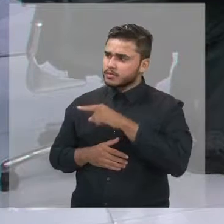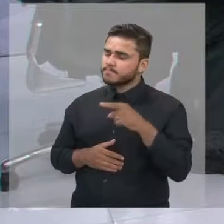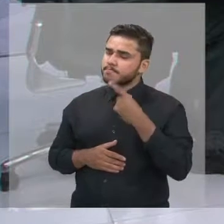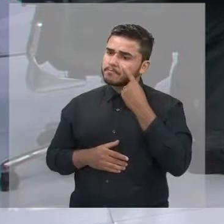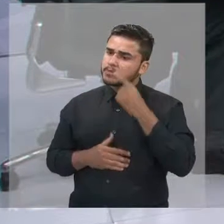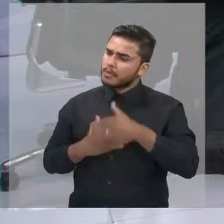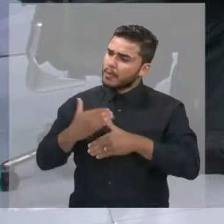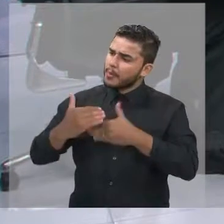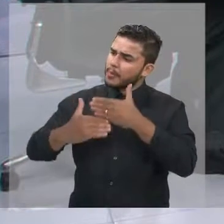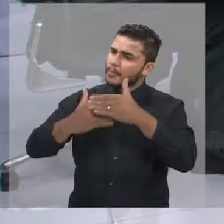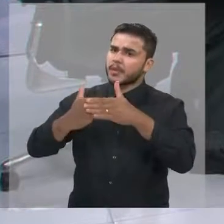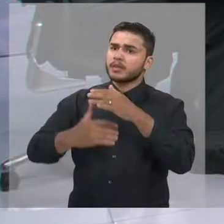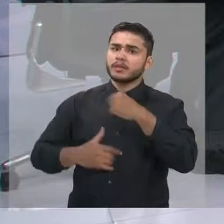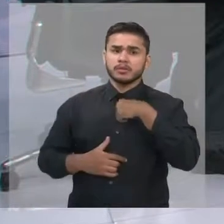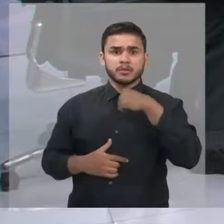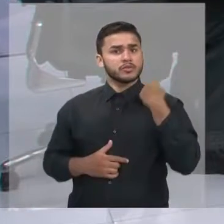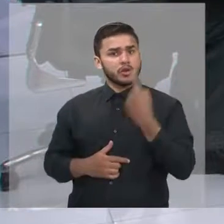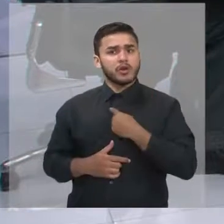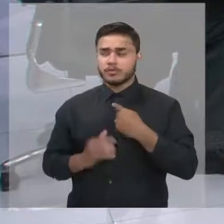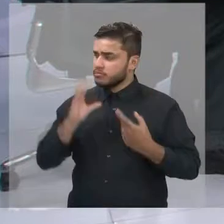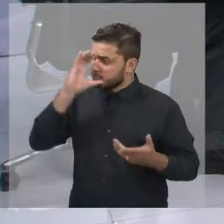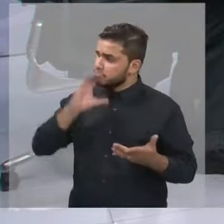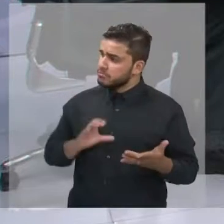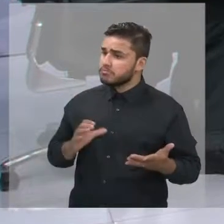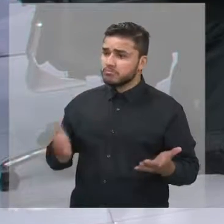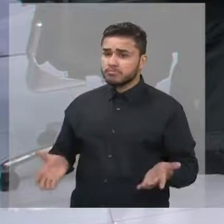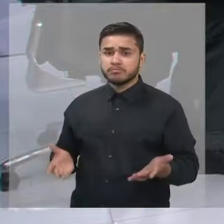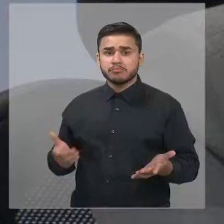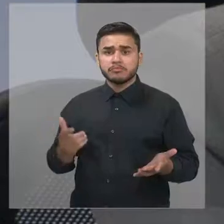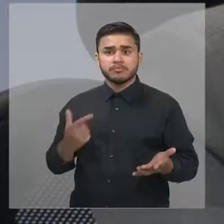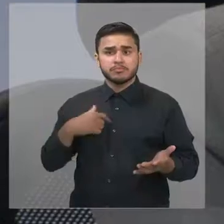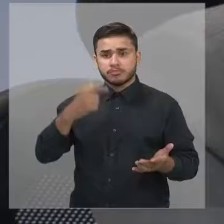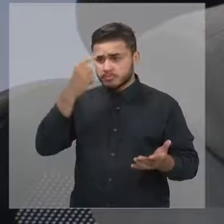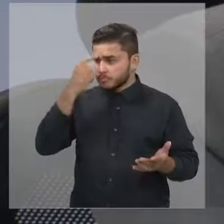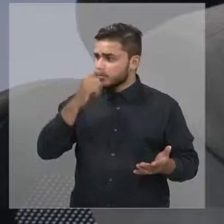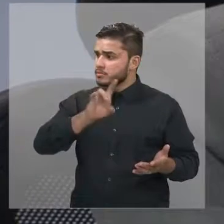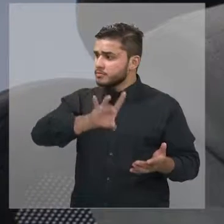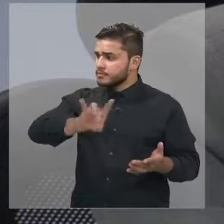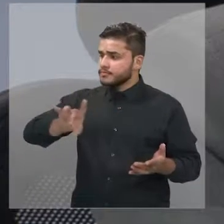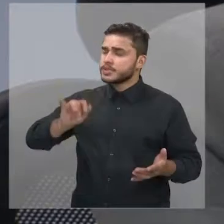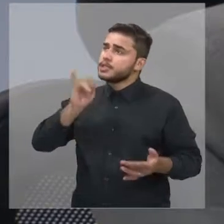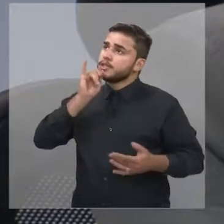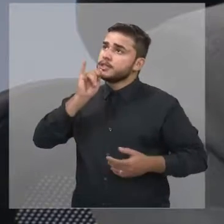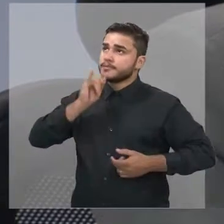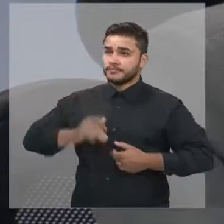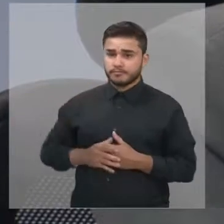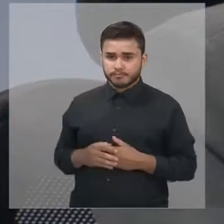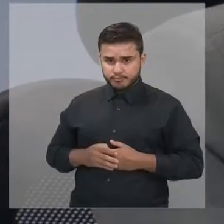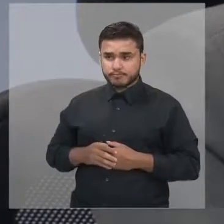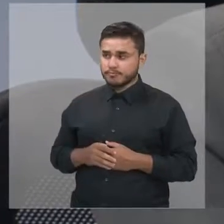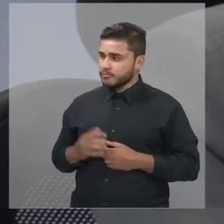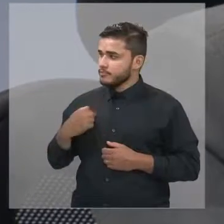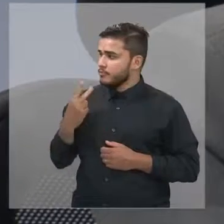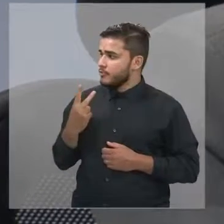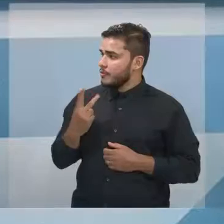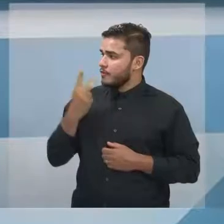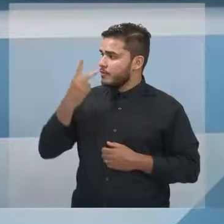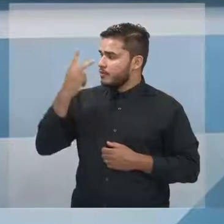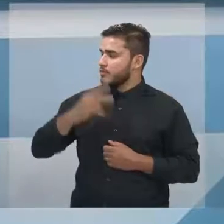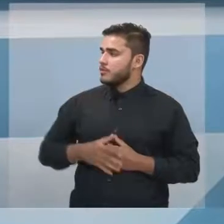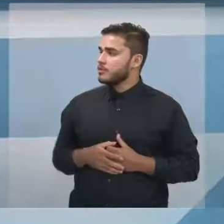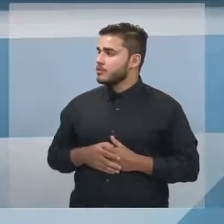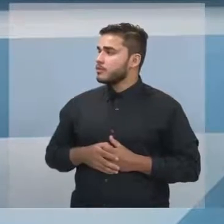supor que nós também evoluíssemos enquanto cidadãos, enquanto pessoas, né? Em relação, por exemplo,